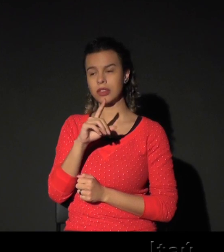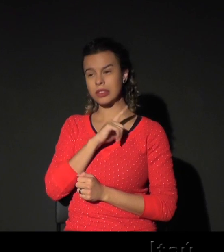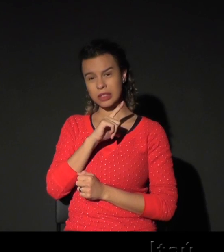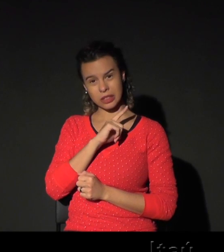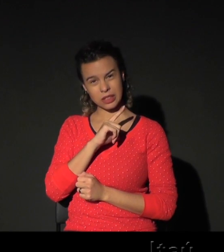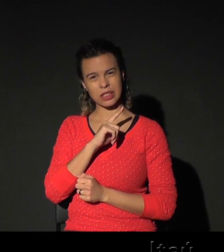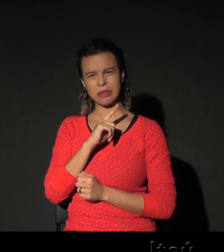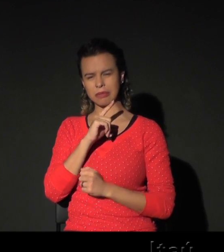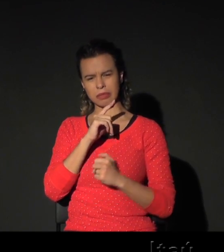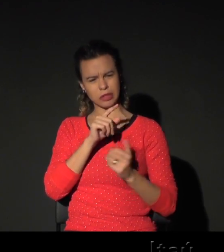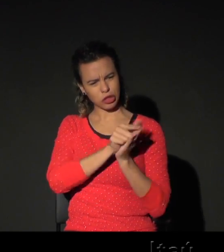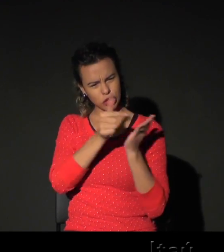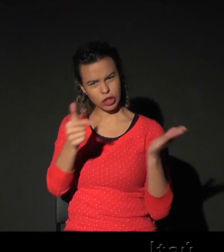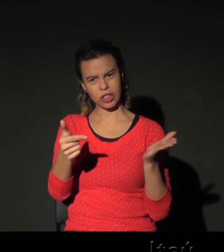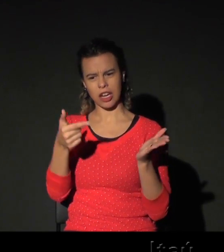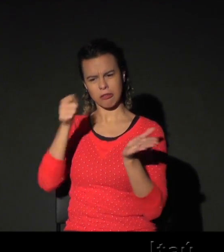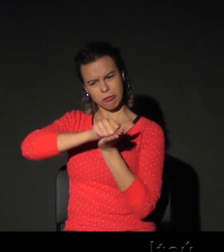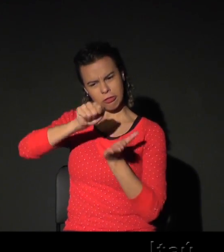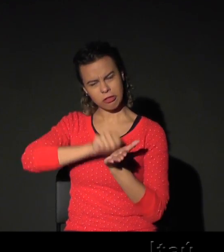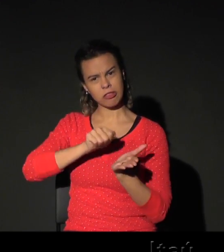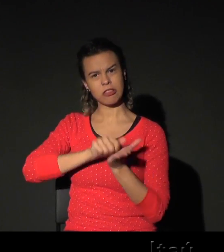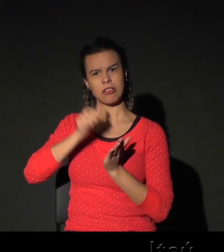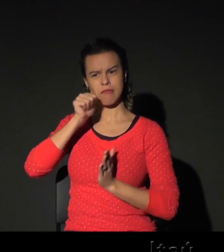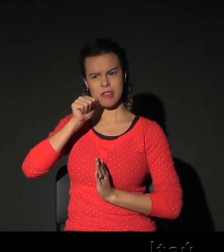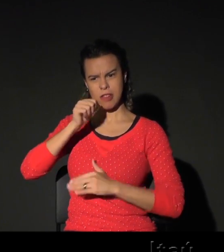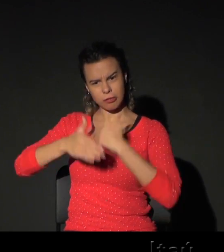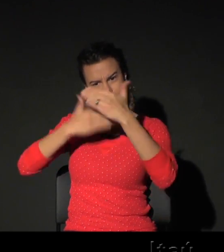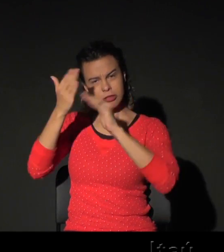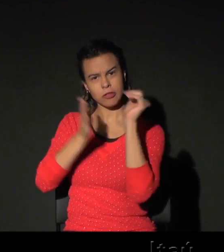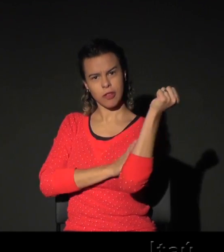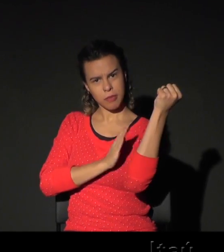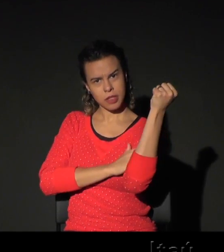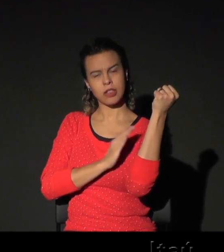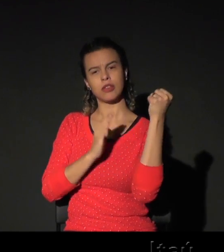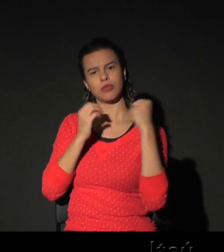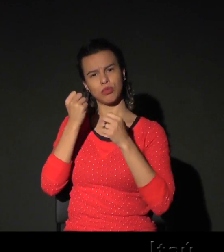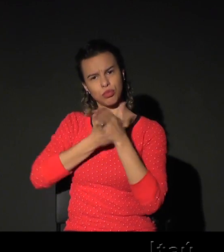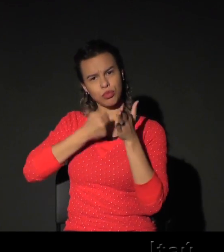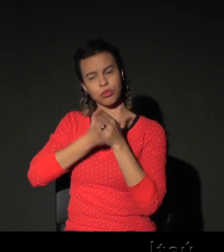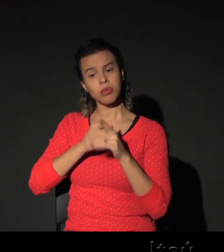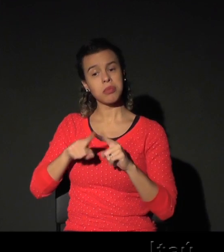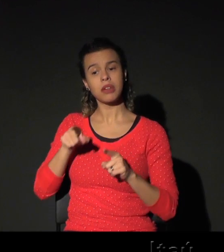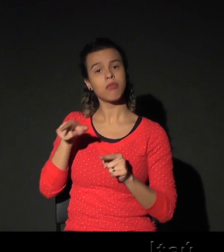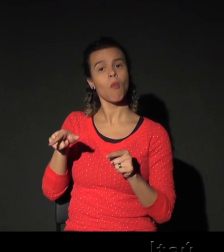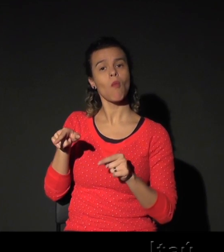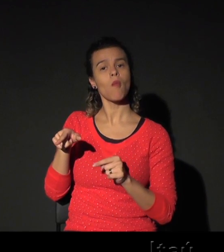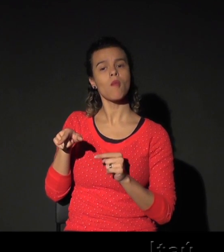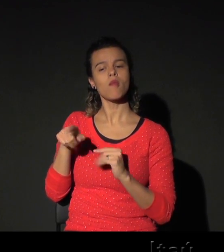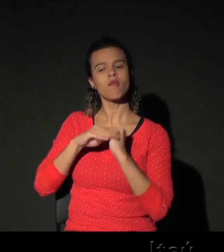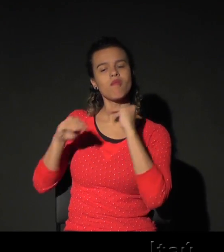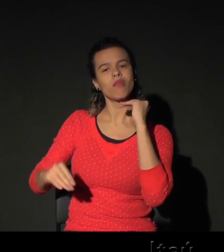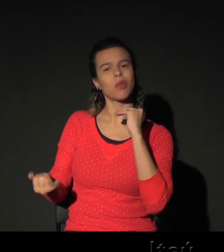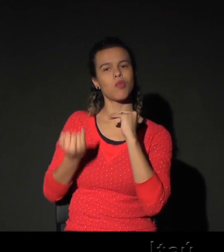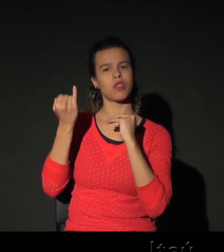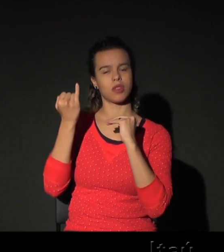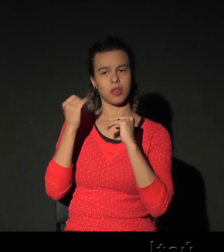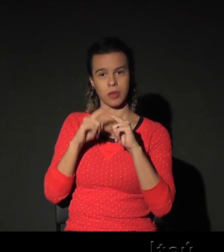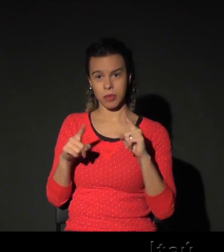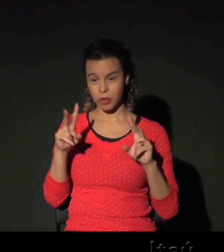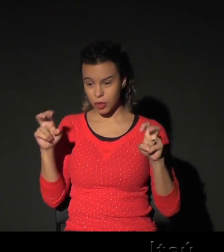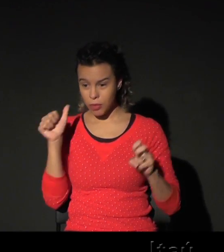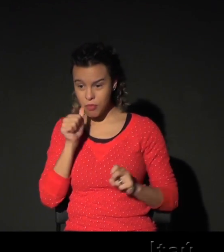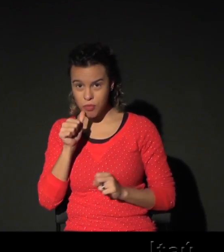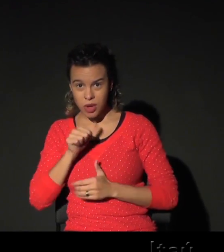brilhante no jornalismo no ativismo é uma precursora do feminismo mas entretanto ali nessa questão do matriarcado ela é uma questão